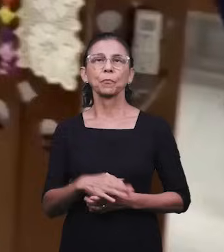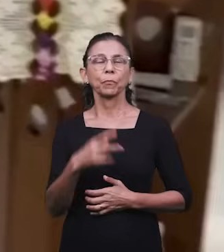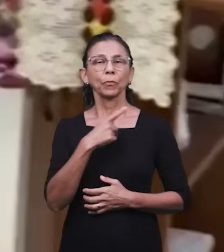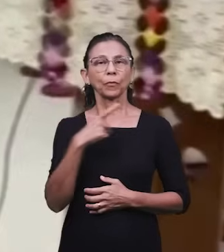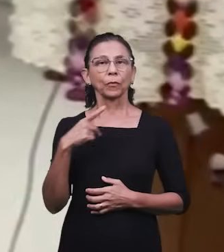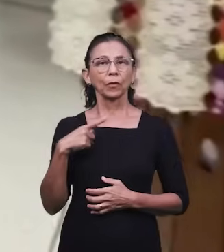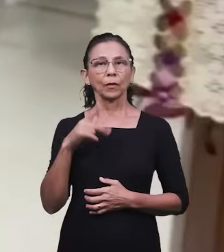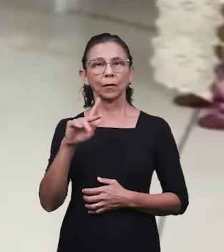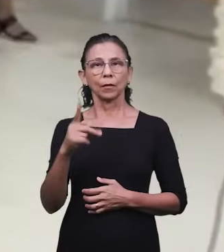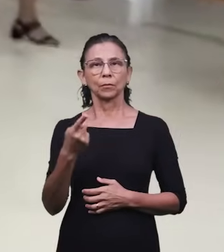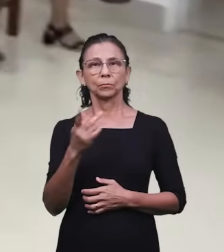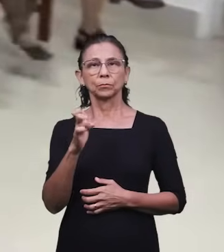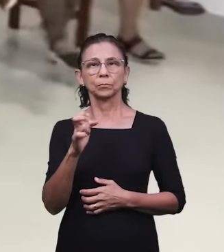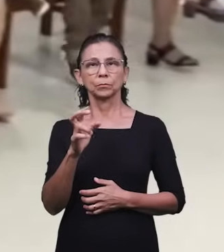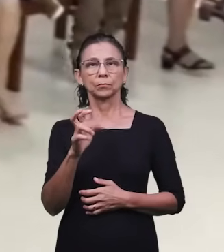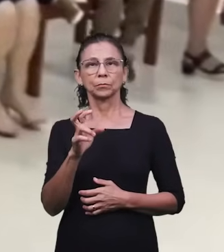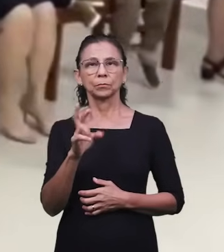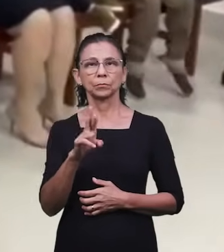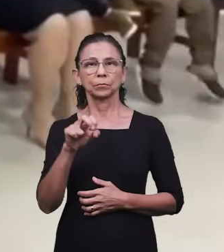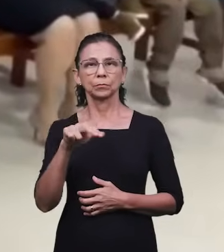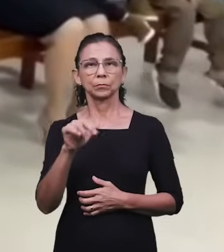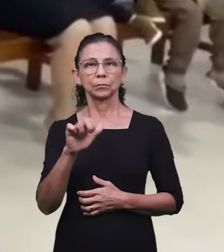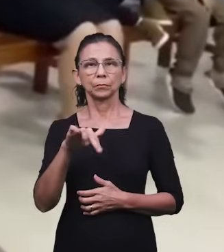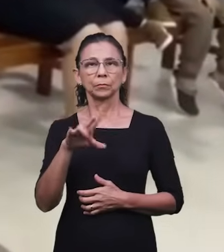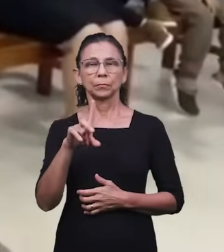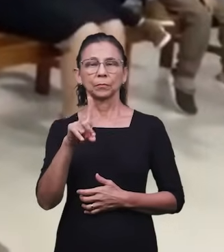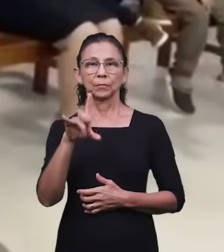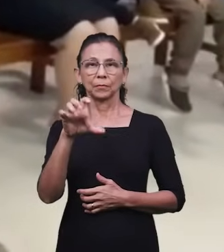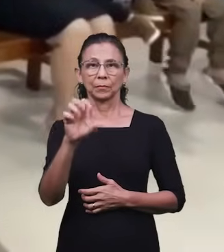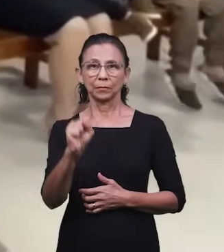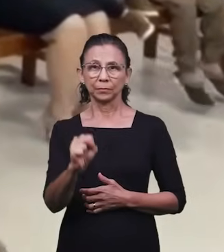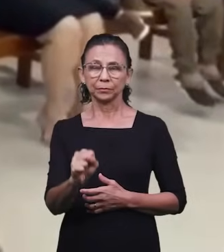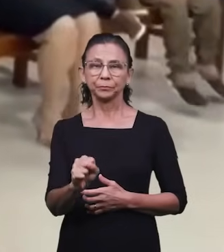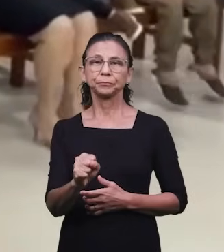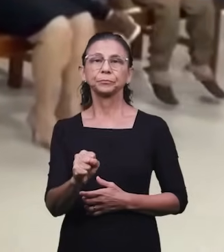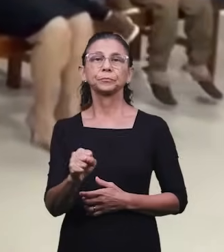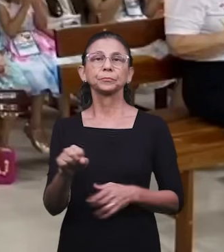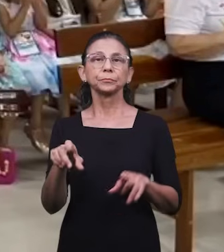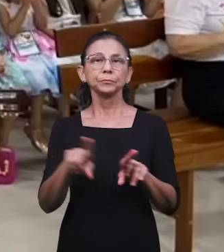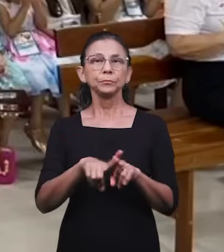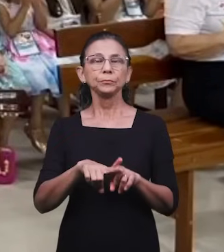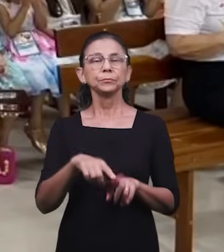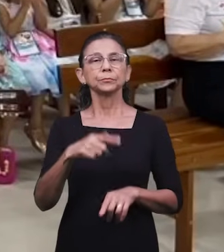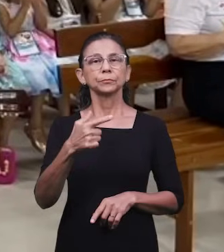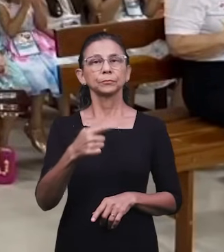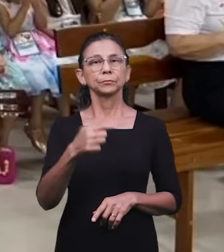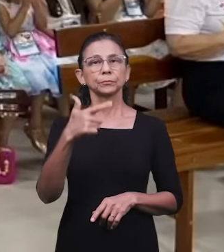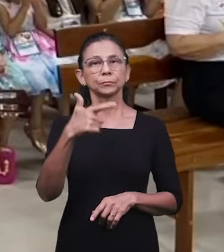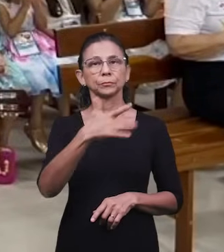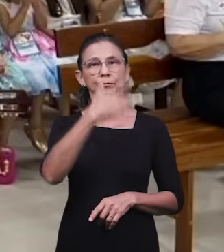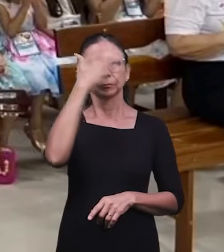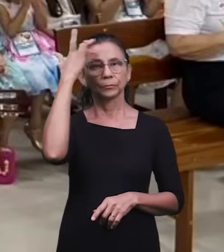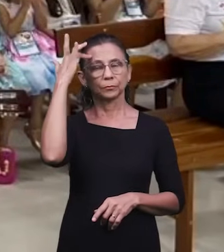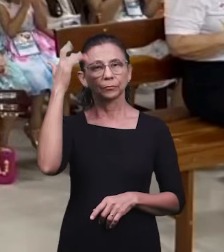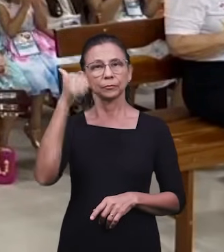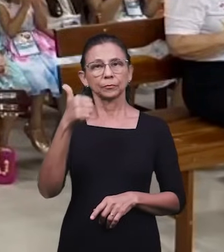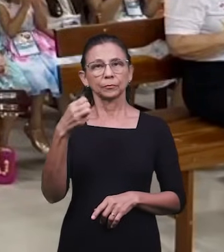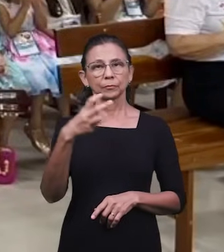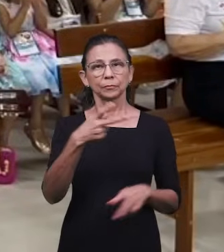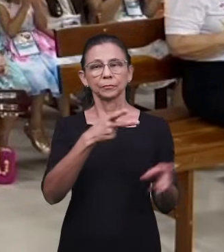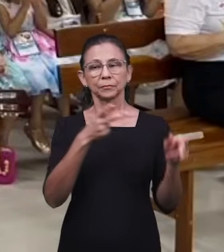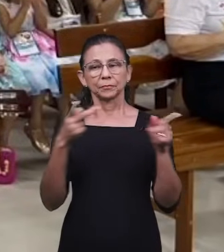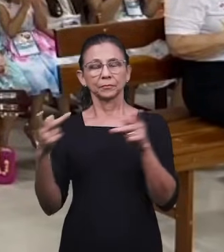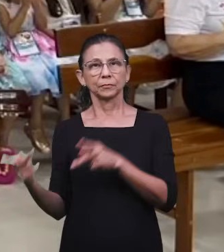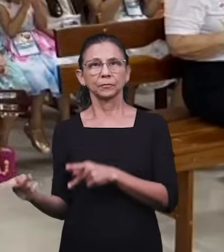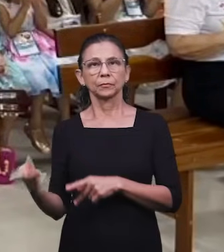pastor Hernandes. Ali, os irmãos contaram com a presença de 72 participantes, sendo 13 visitantes. O